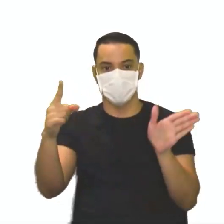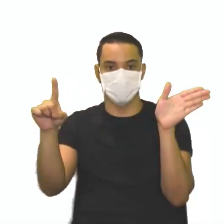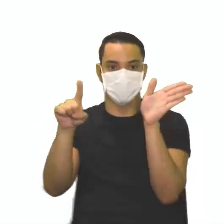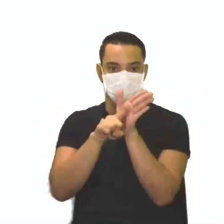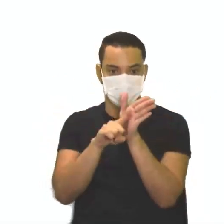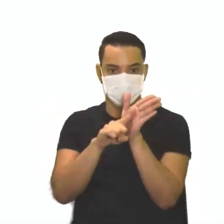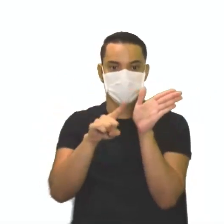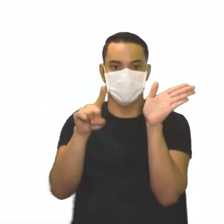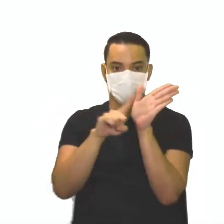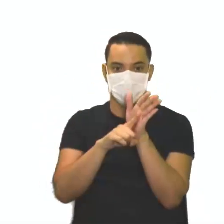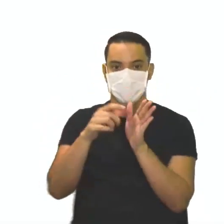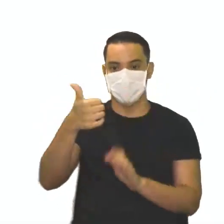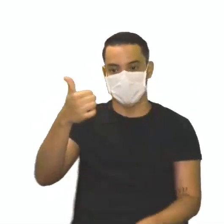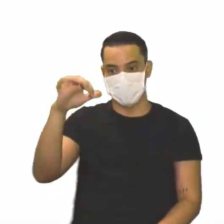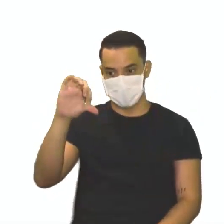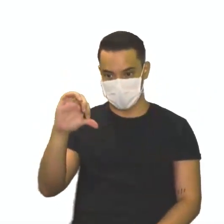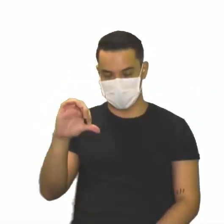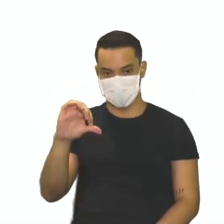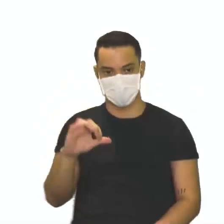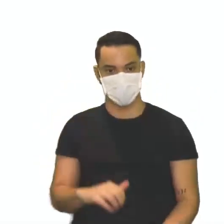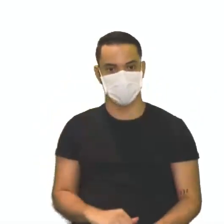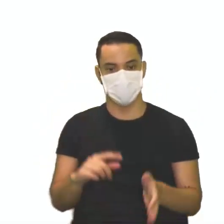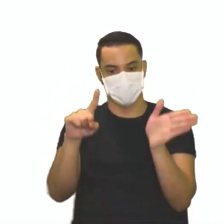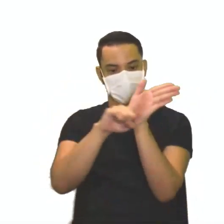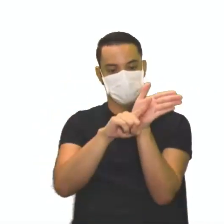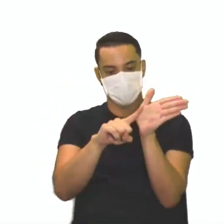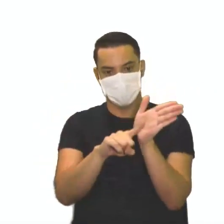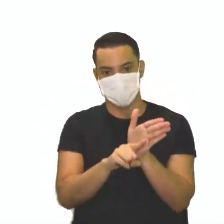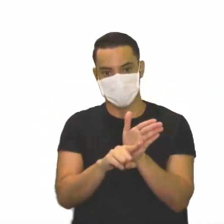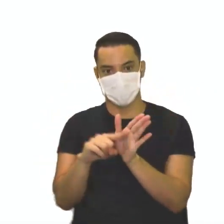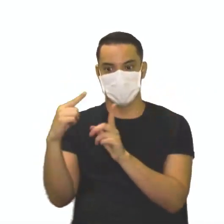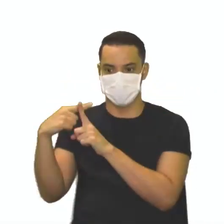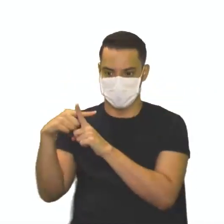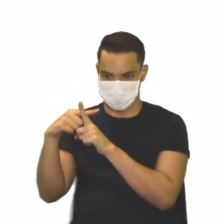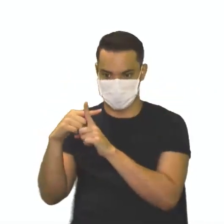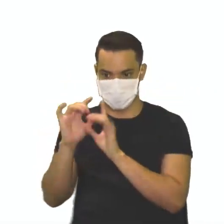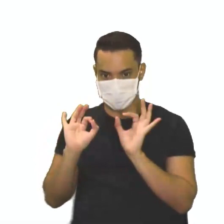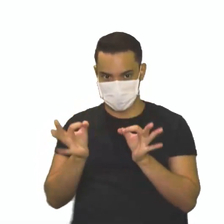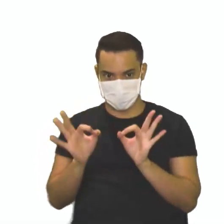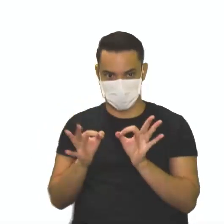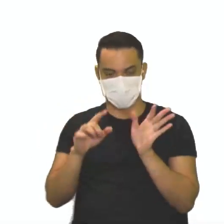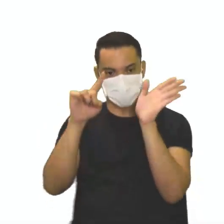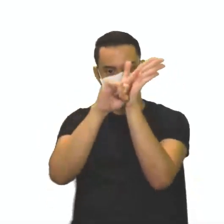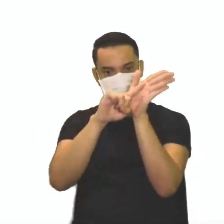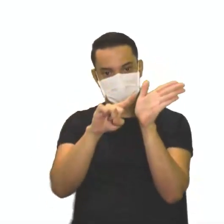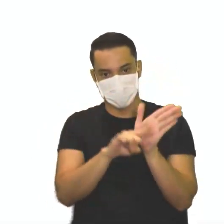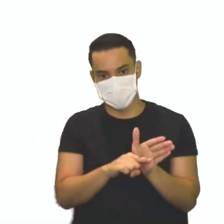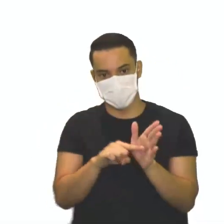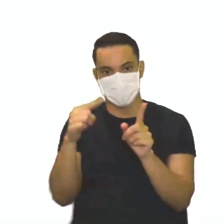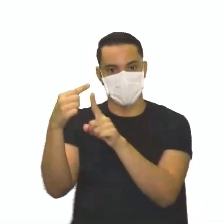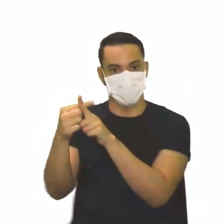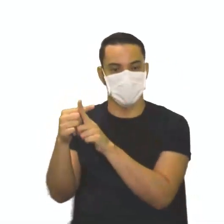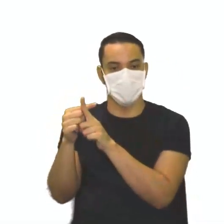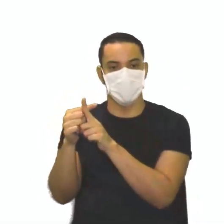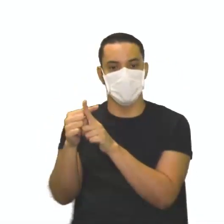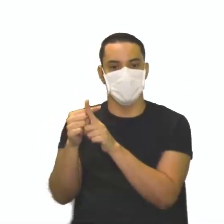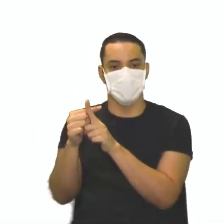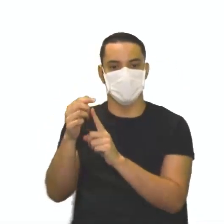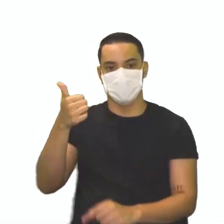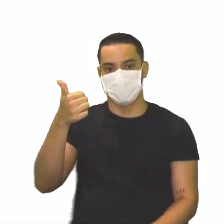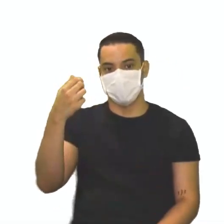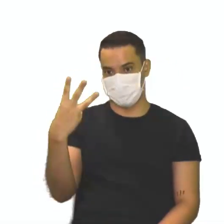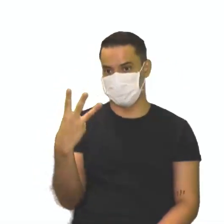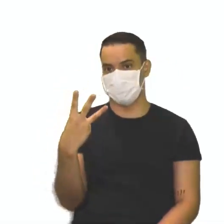menos 19. Opa, menos com menos, mais. Menos 6 mais 19,